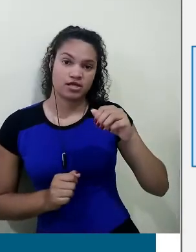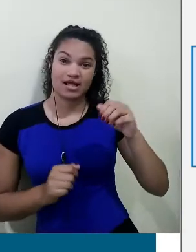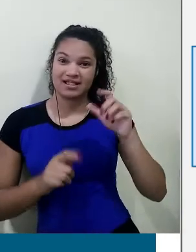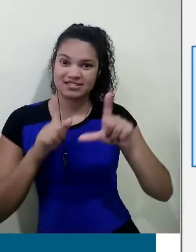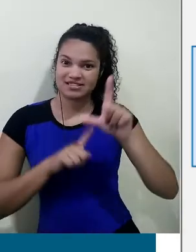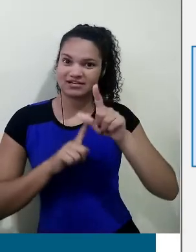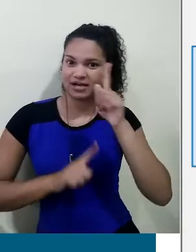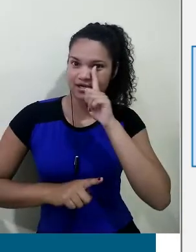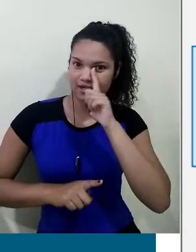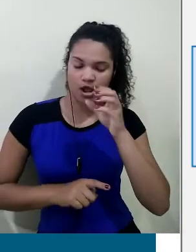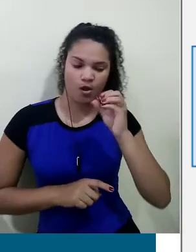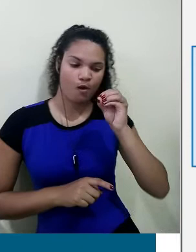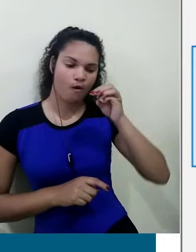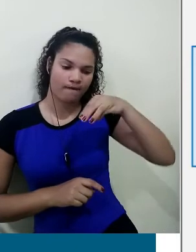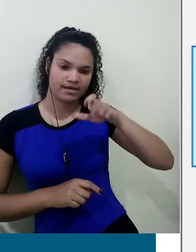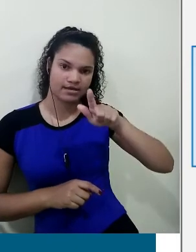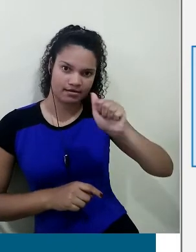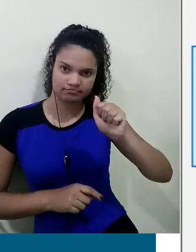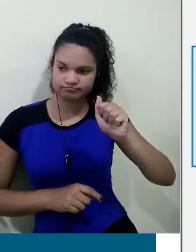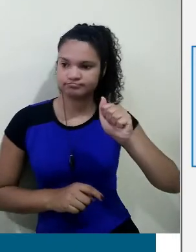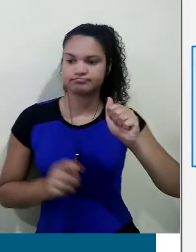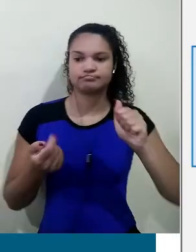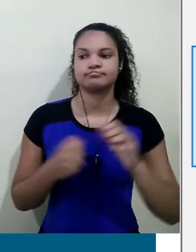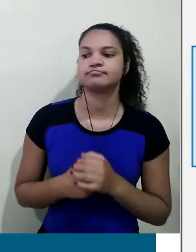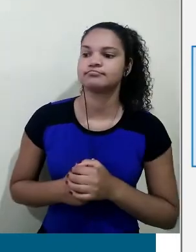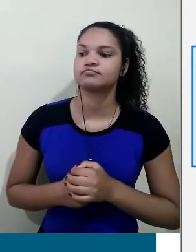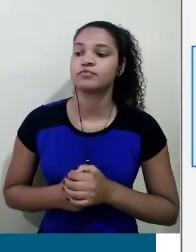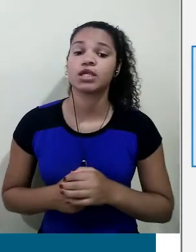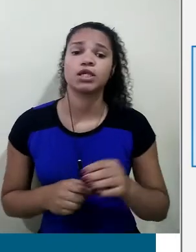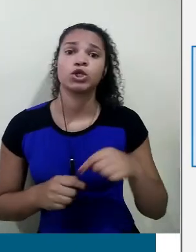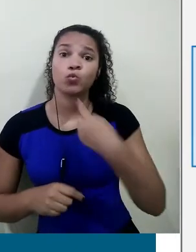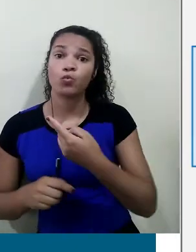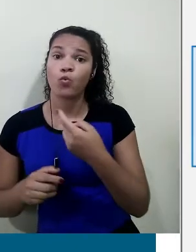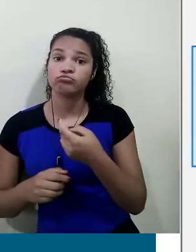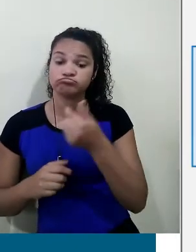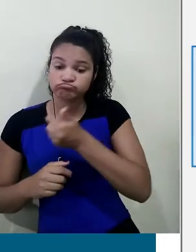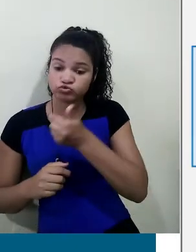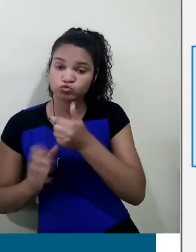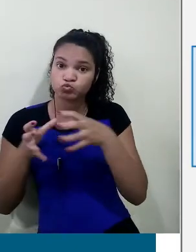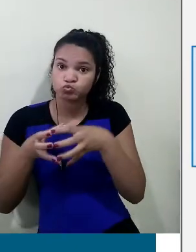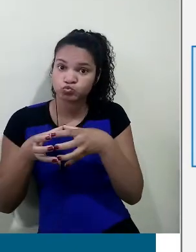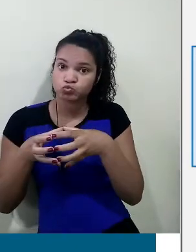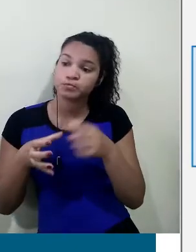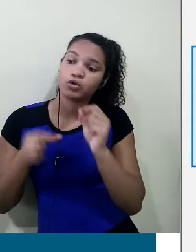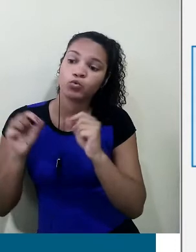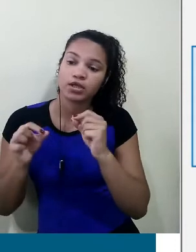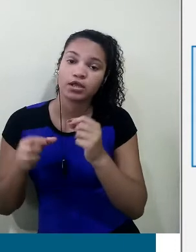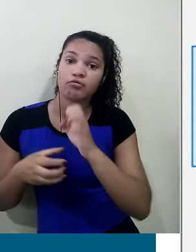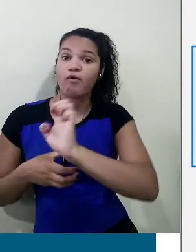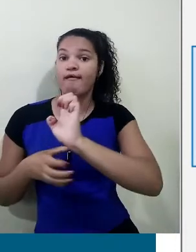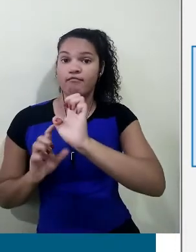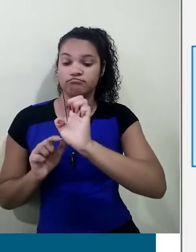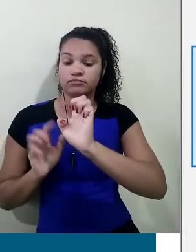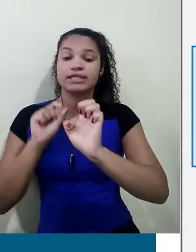letra grega ômega, e um conjunto E, que é um subconjunto do espaço amostral, que representa um evento